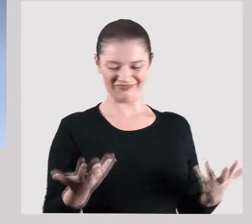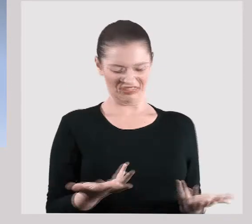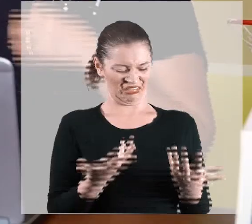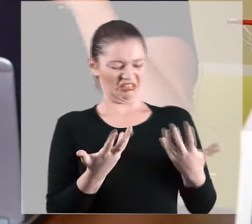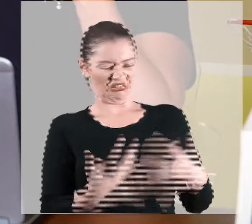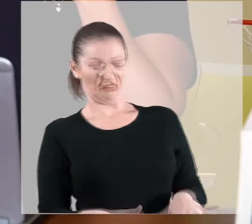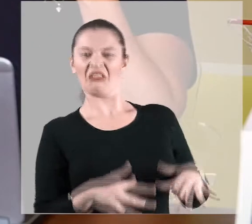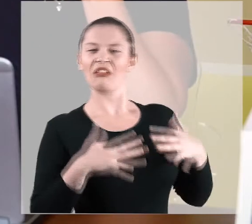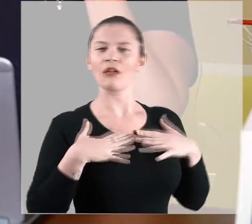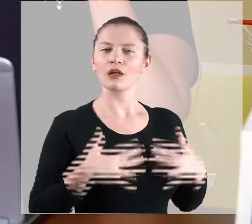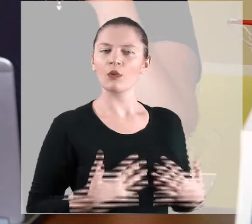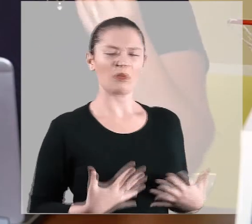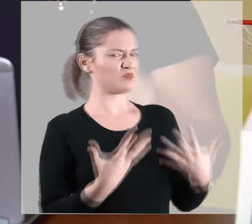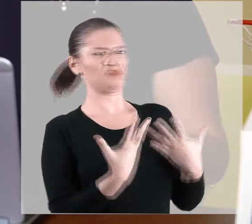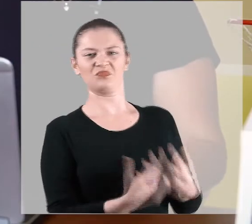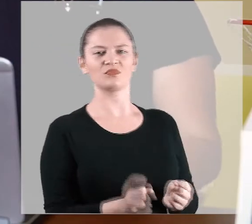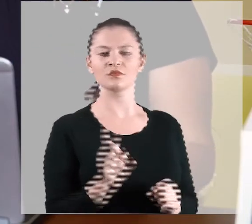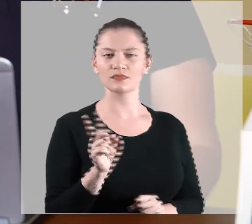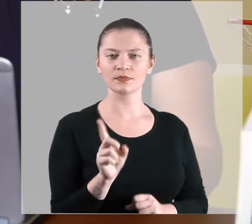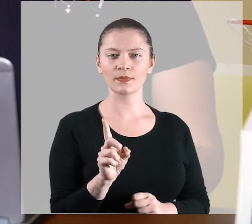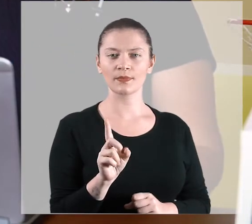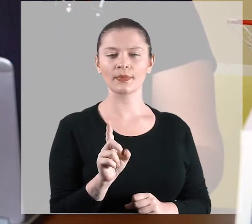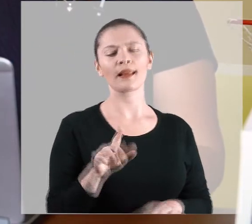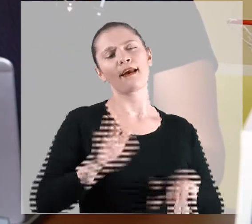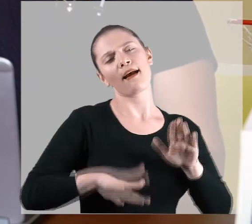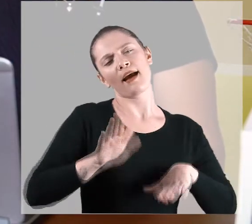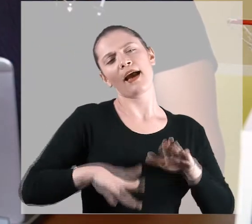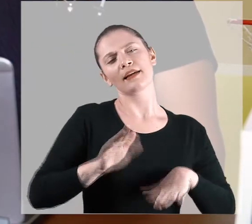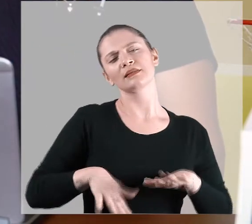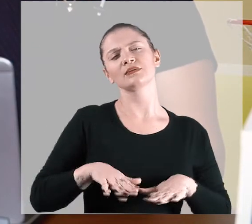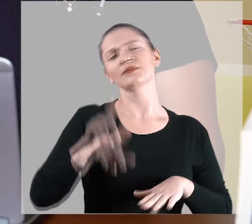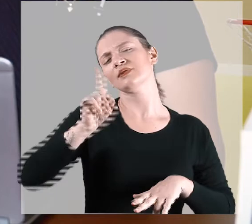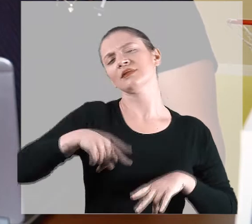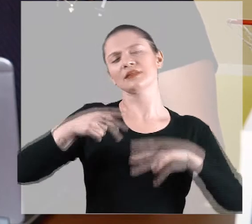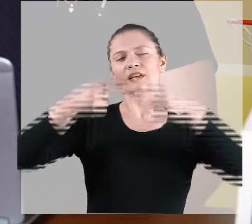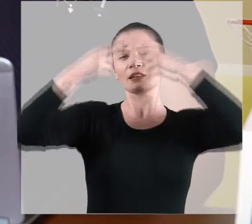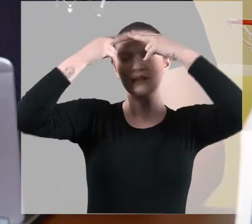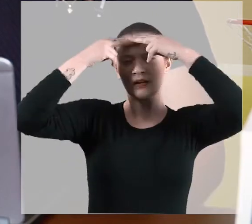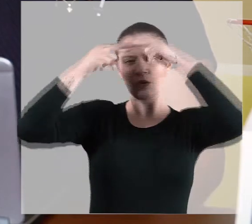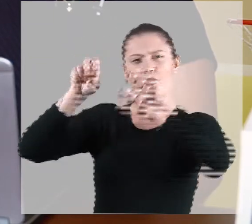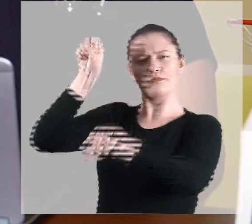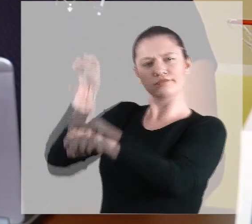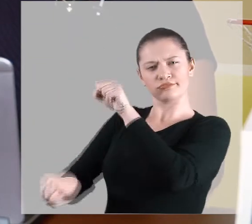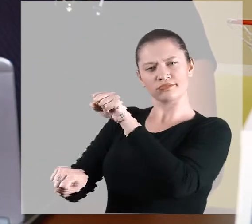nasceu. Então, pode ser coisas de questões de trauma, abuso